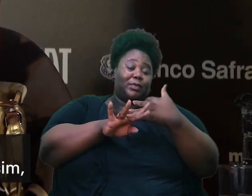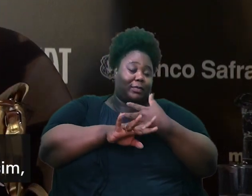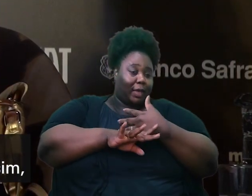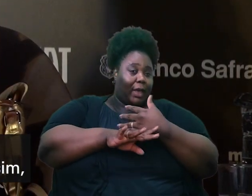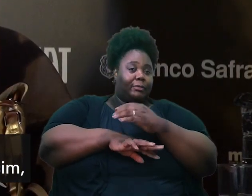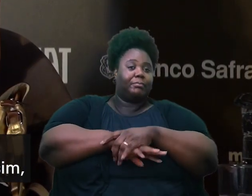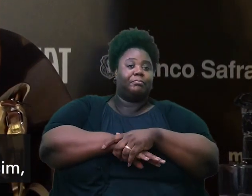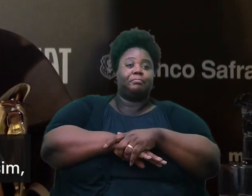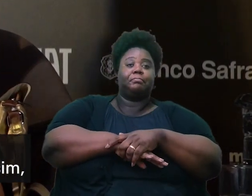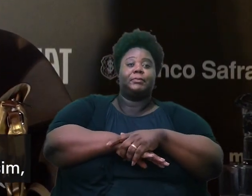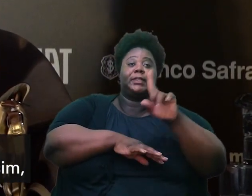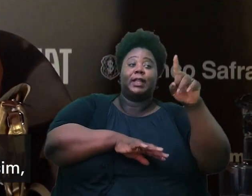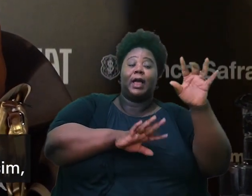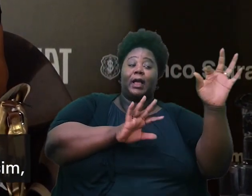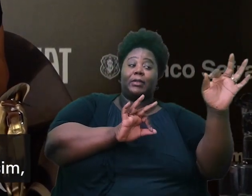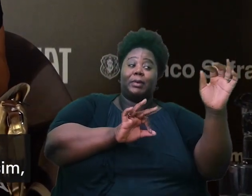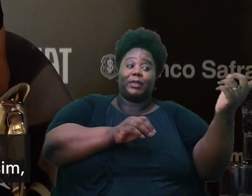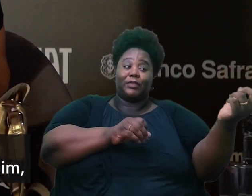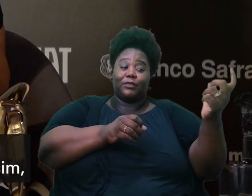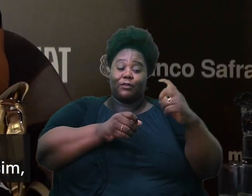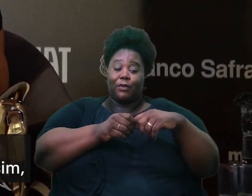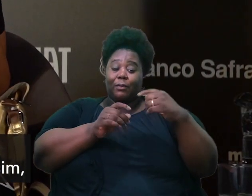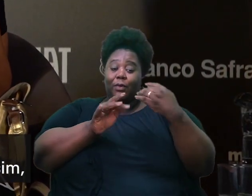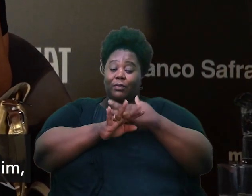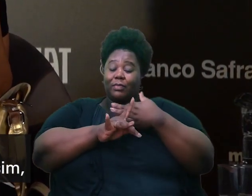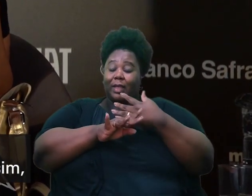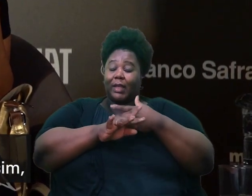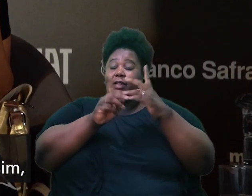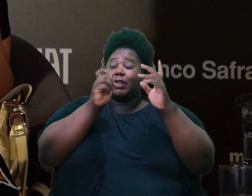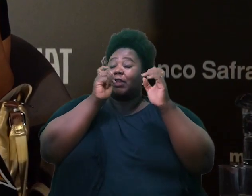do Barreiro e vir ao centro de Belo Horizonte era assim,